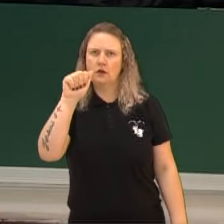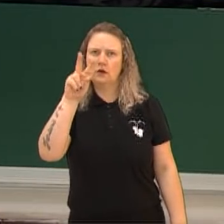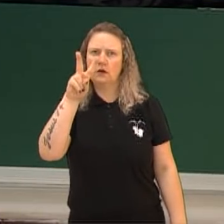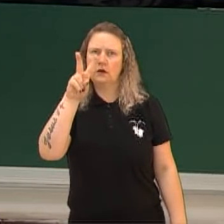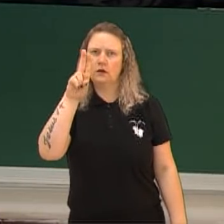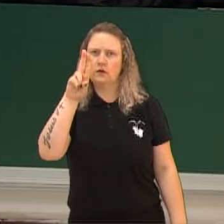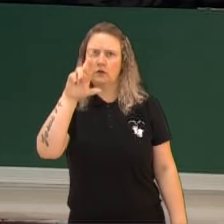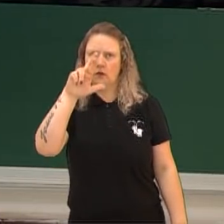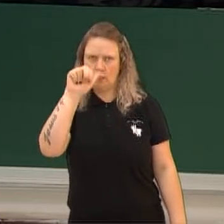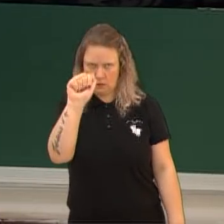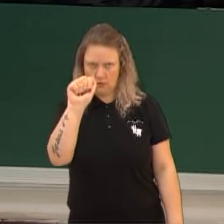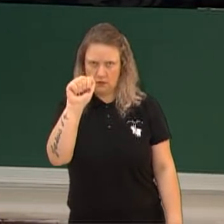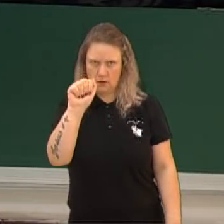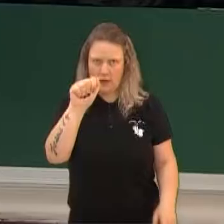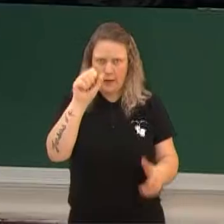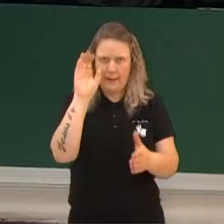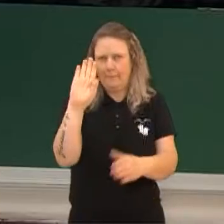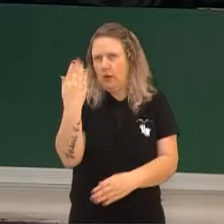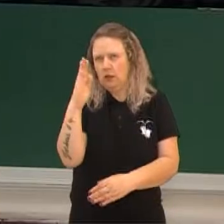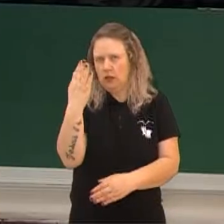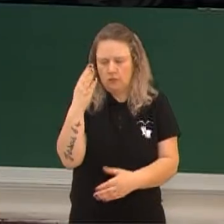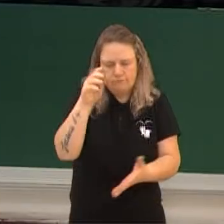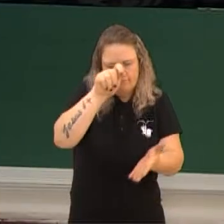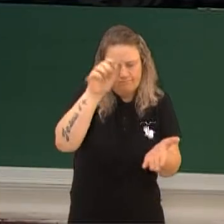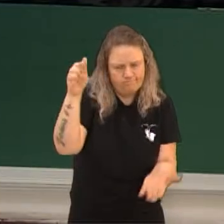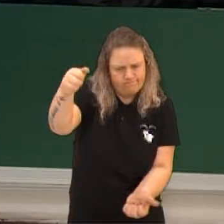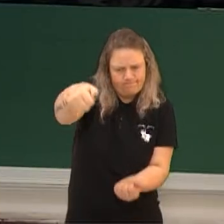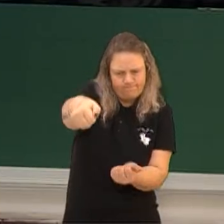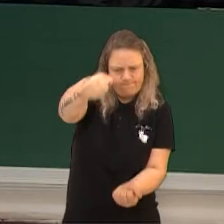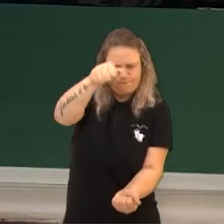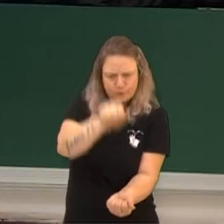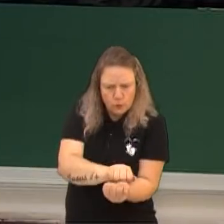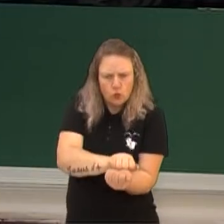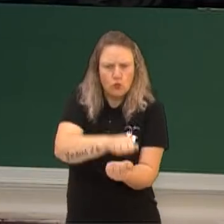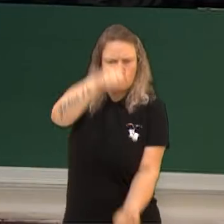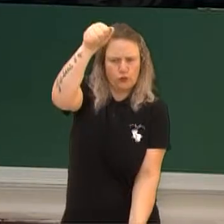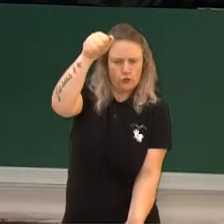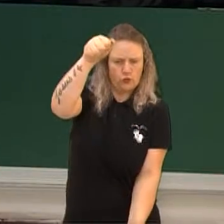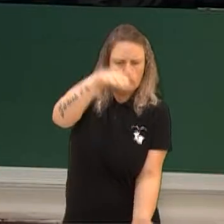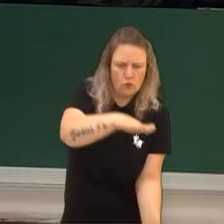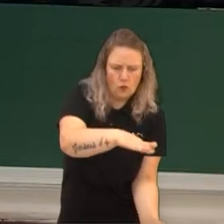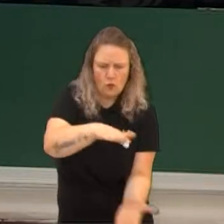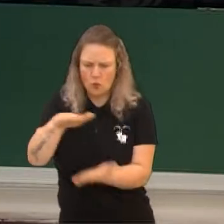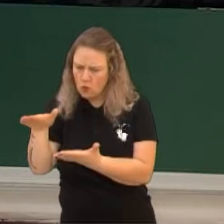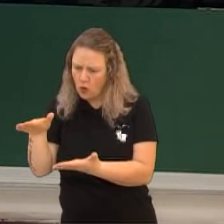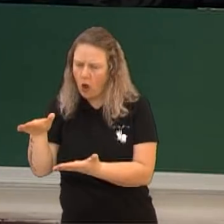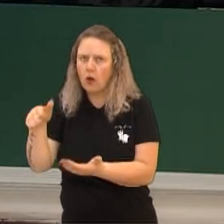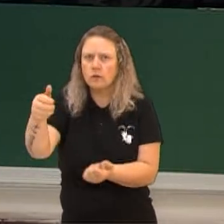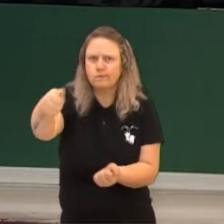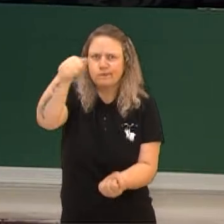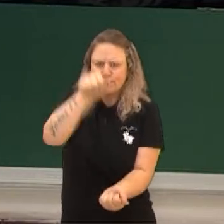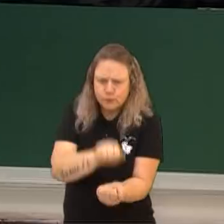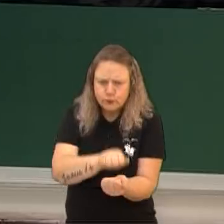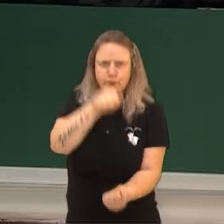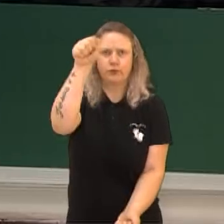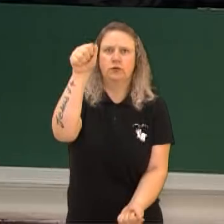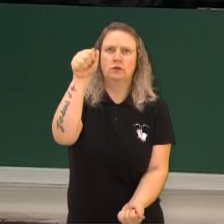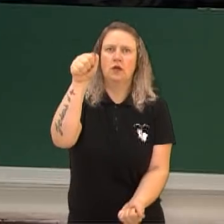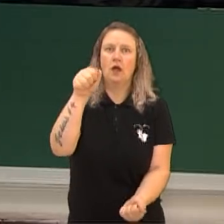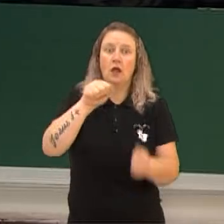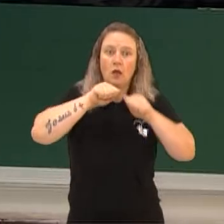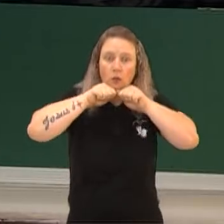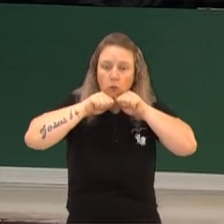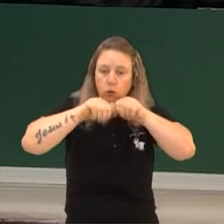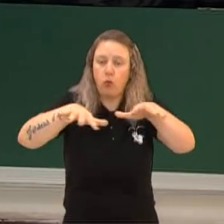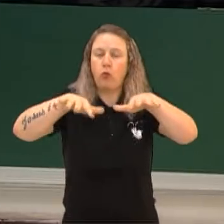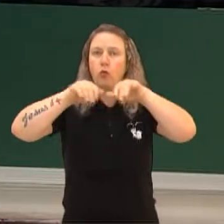outras aulas, começou a se ter a reprodução de livros. Então outras pessoas poderiam ter o mesmo conhecimento,